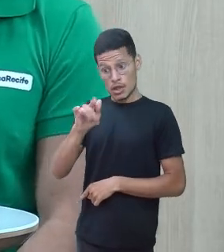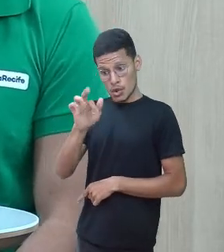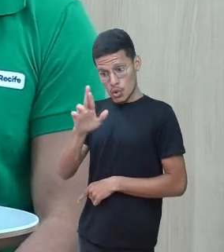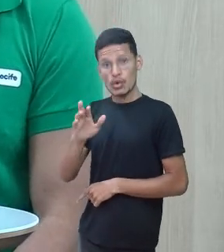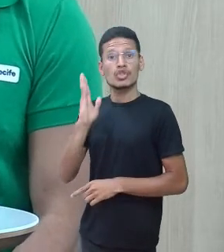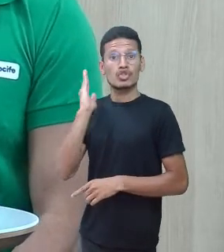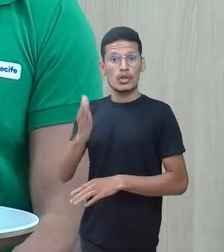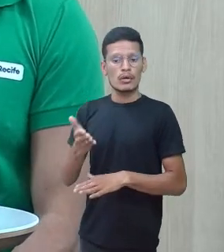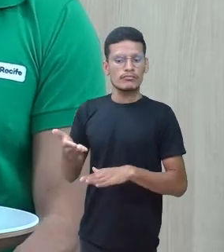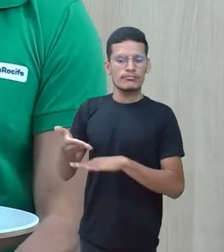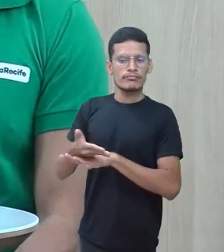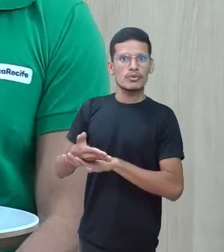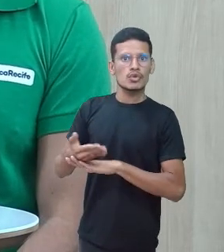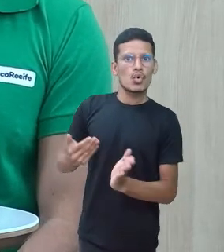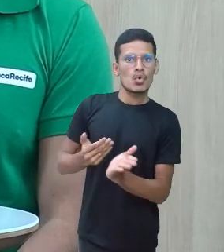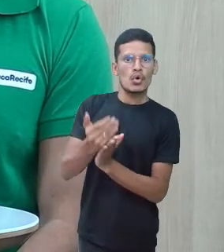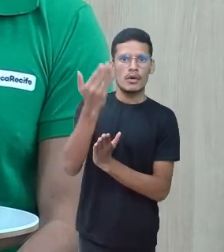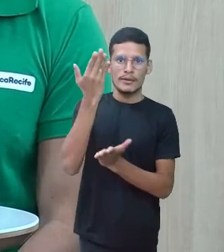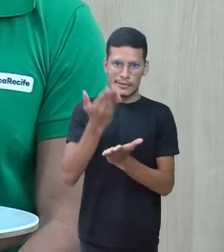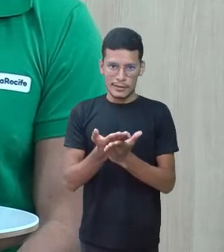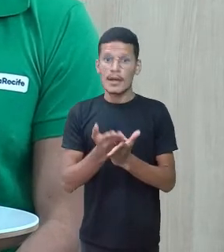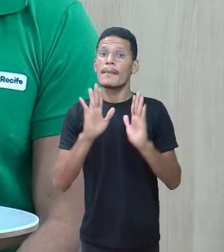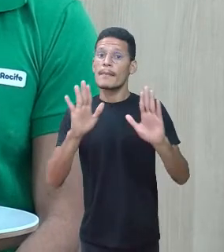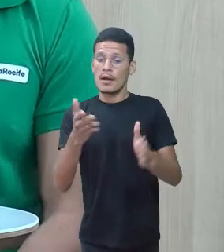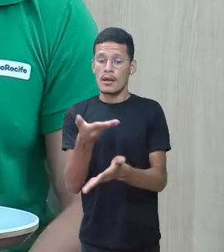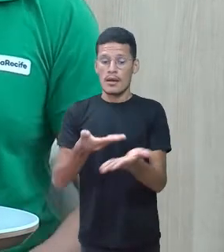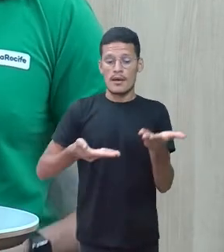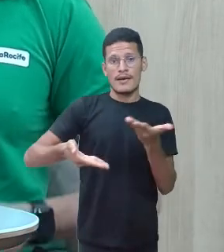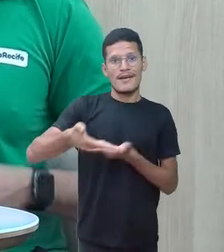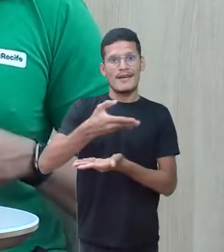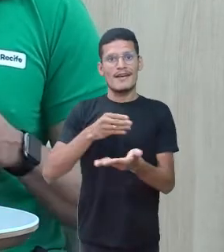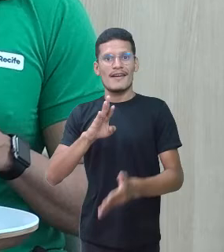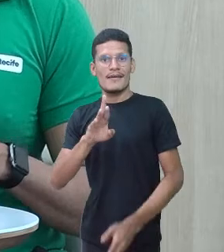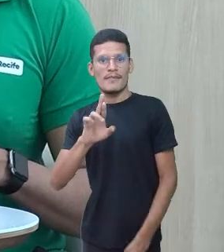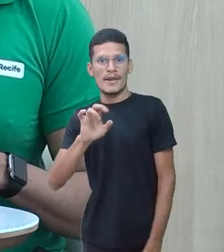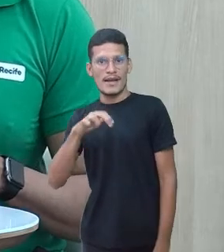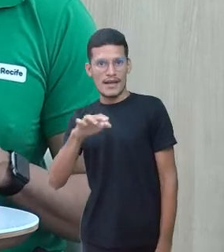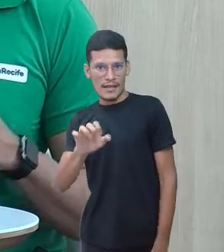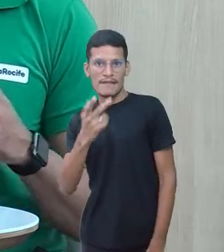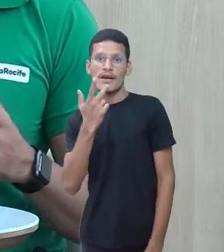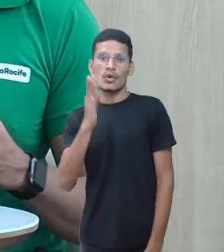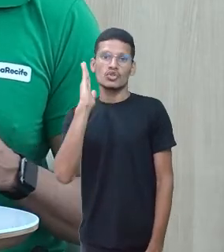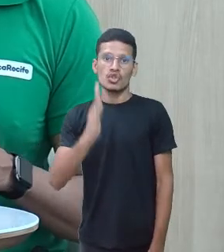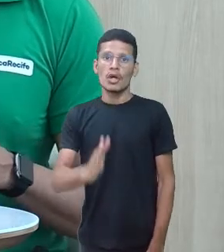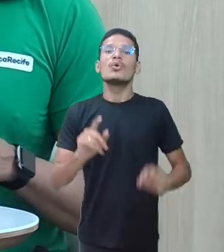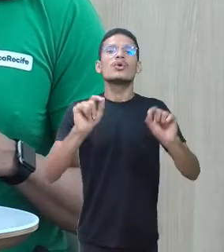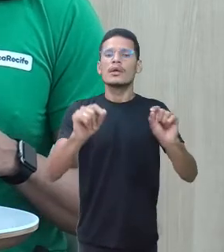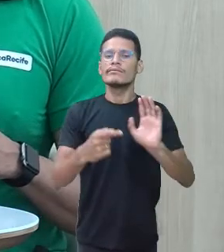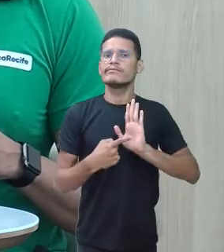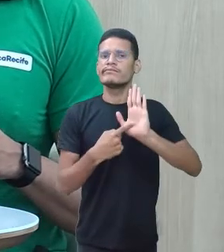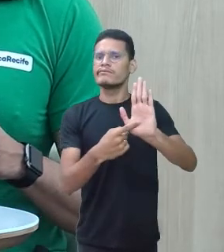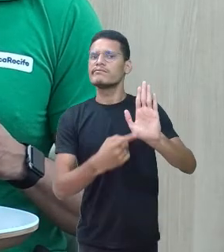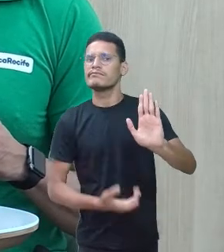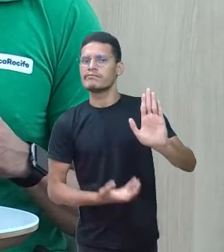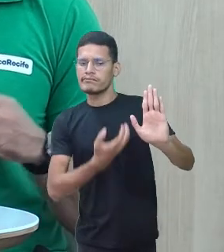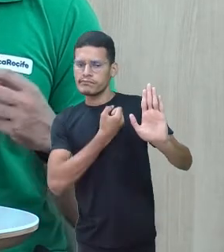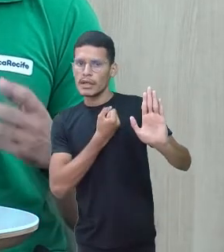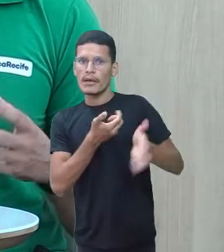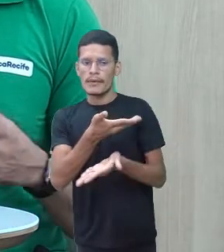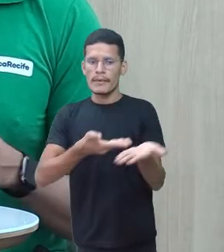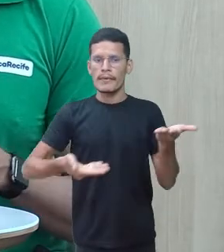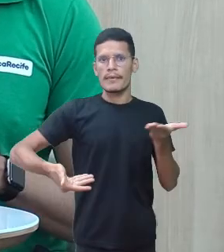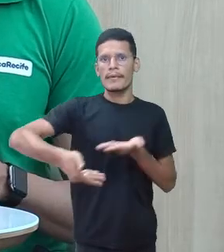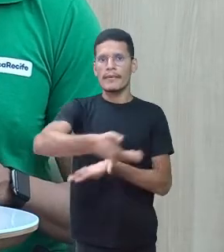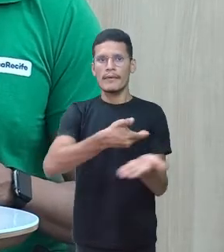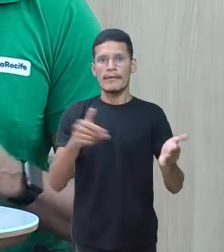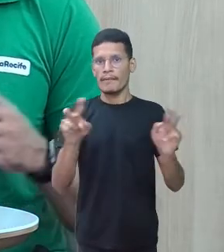bom, Igor. Então, assim, essa relação que a Briane falou agora, mostrando os números, né? E relacionando